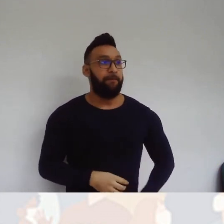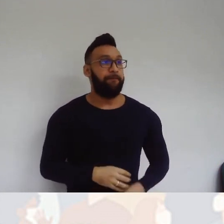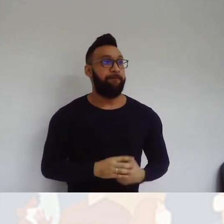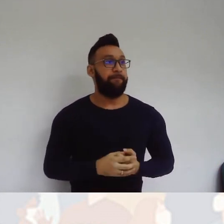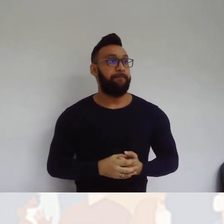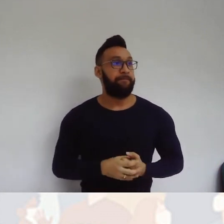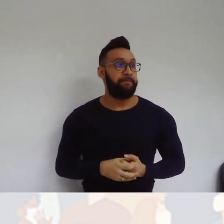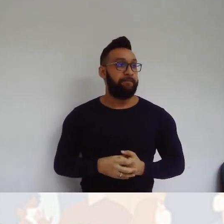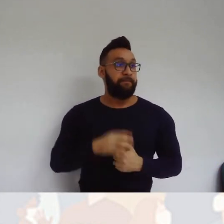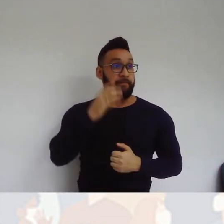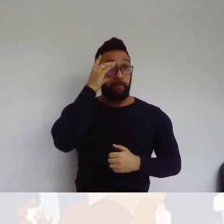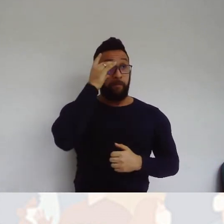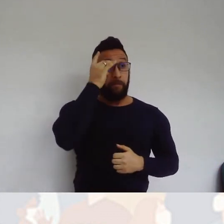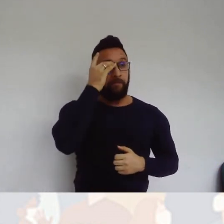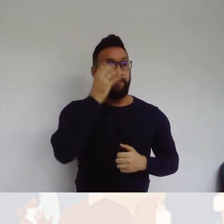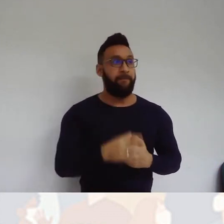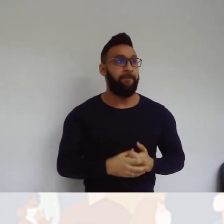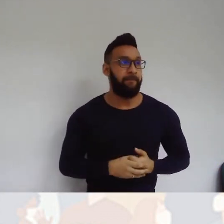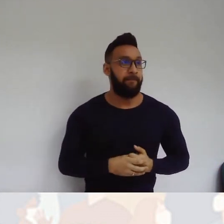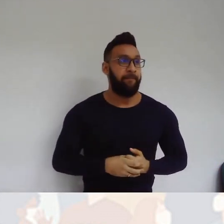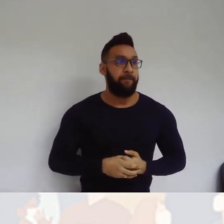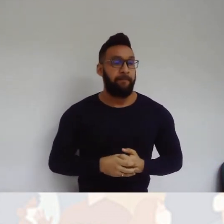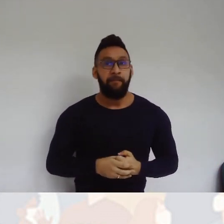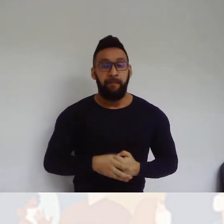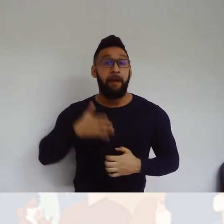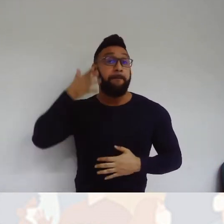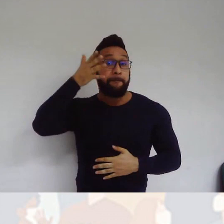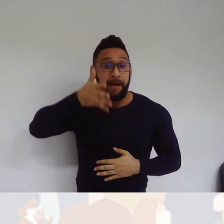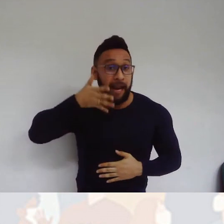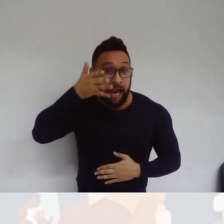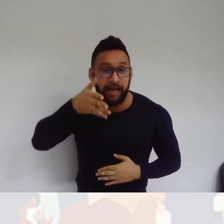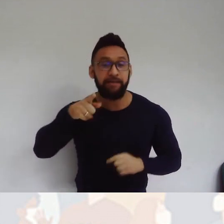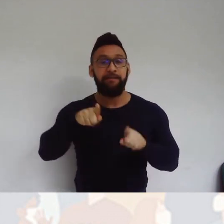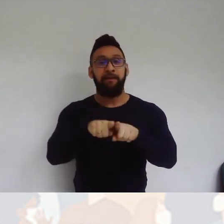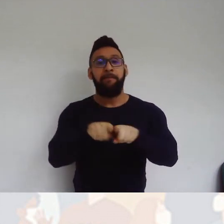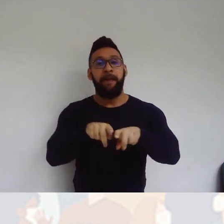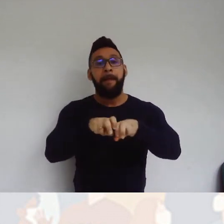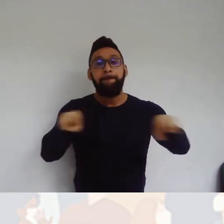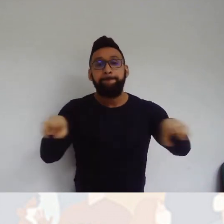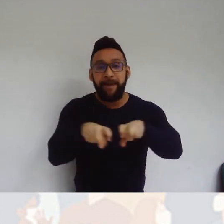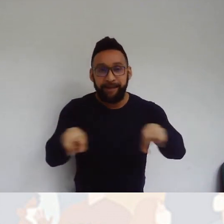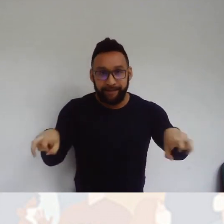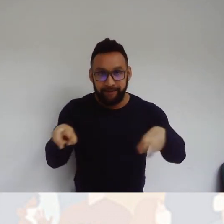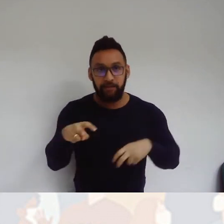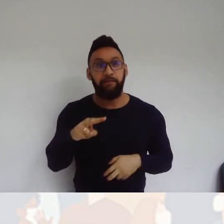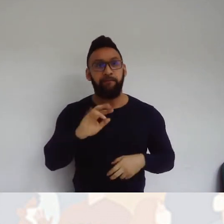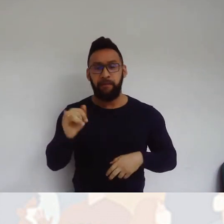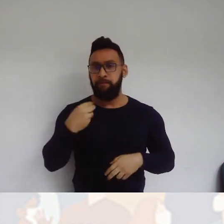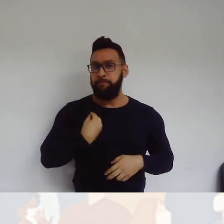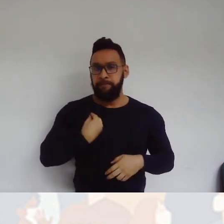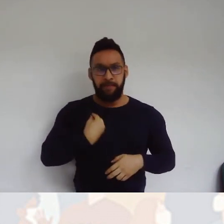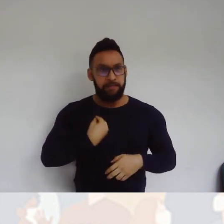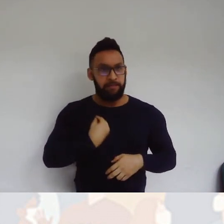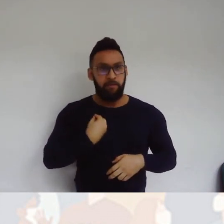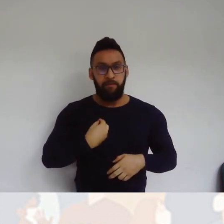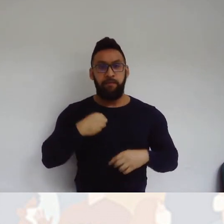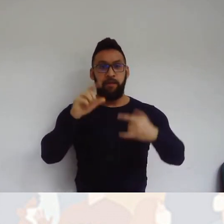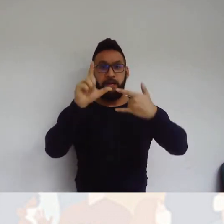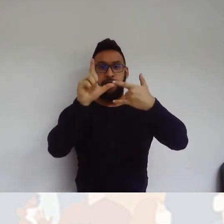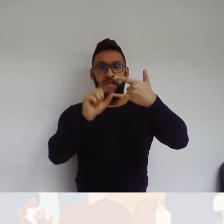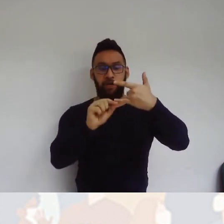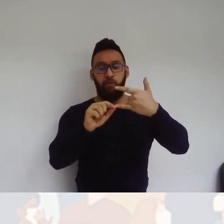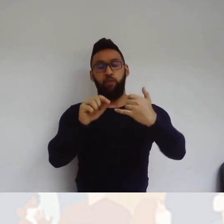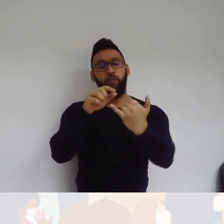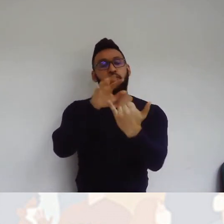Sim, não, as palestras e as mesas redondas do nosso evento, elas ficarão disponíveis no YouTube da